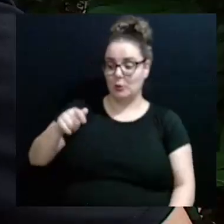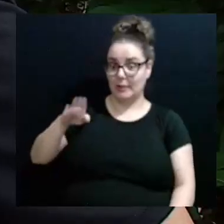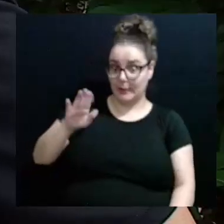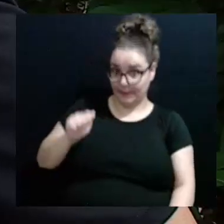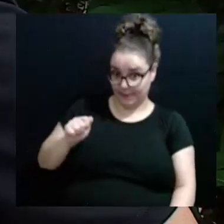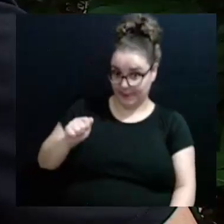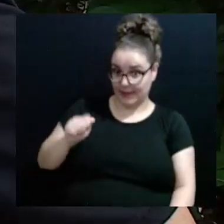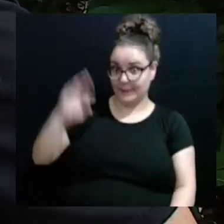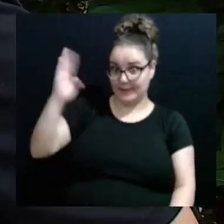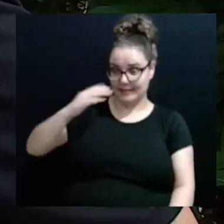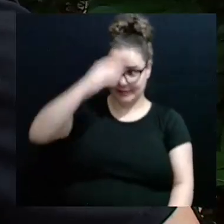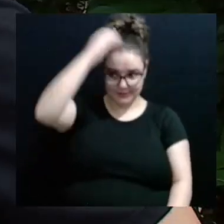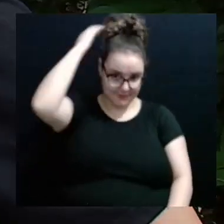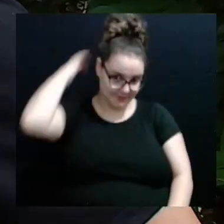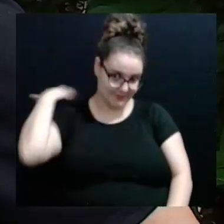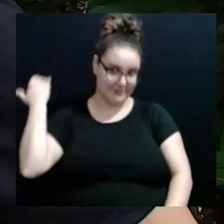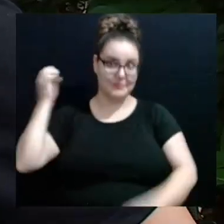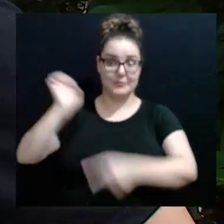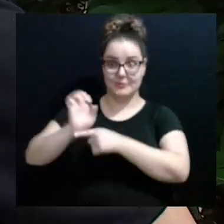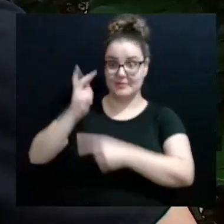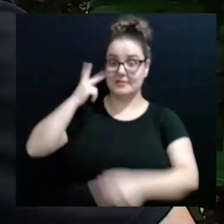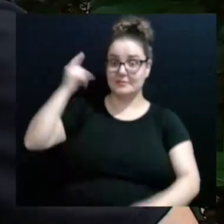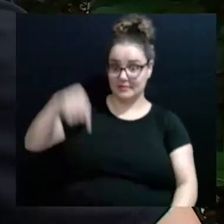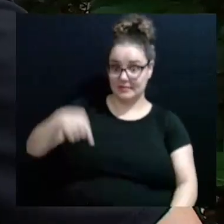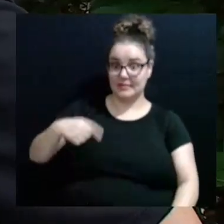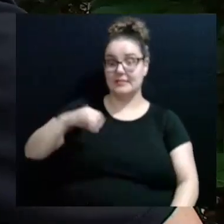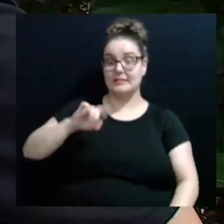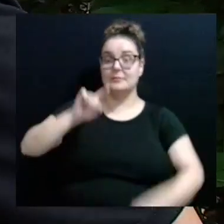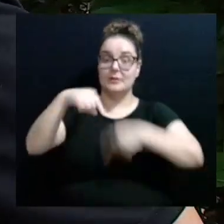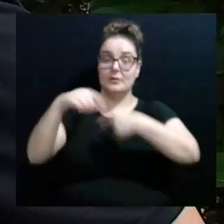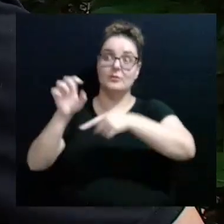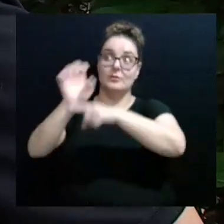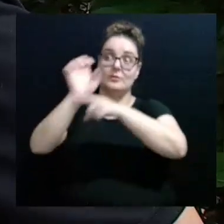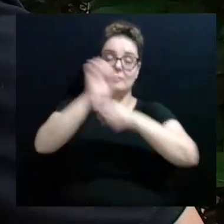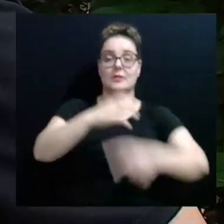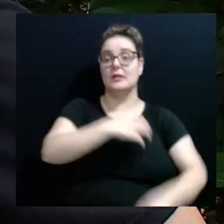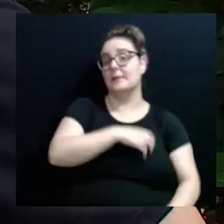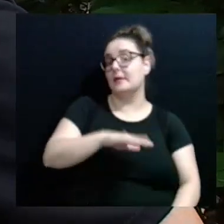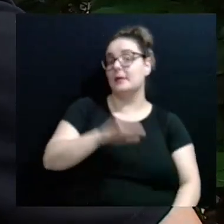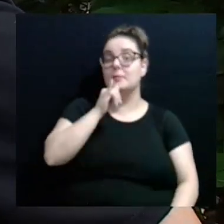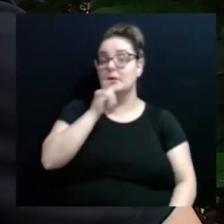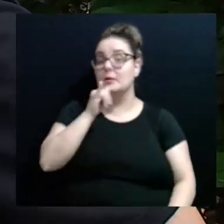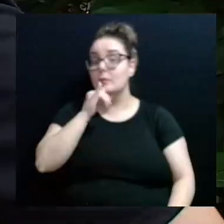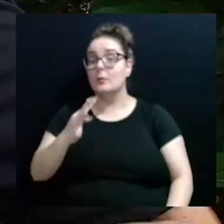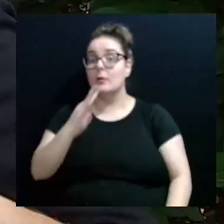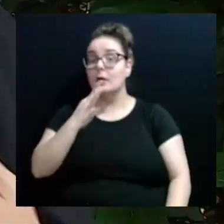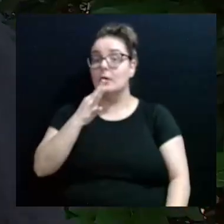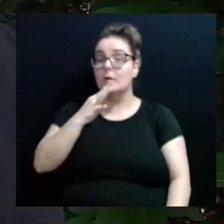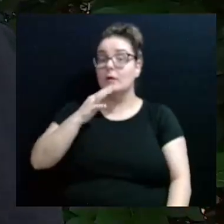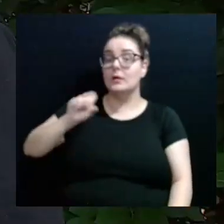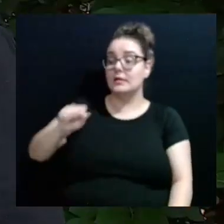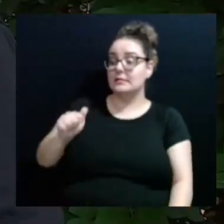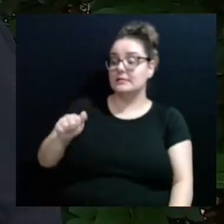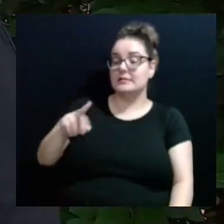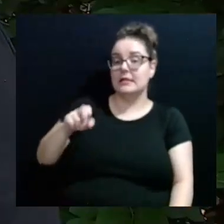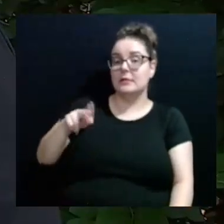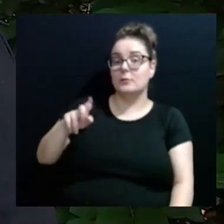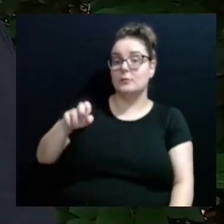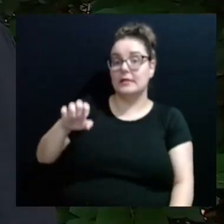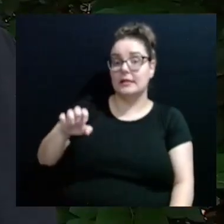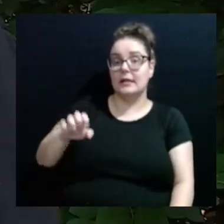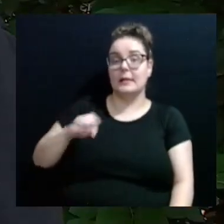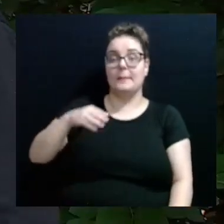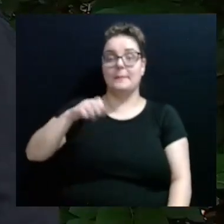do estado de São Paulo. Se a gente for para outros estados, na Bahia, por exemplo, eles são conhecidos como sariguê, micurê,